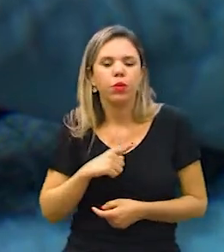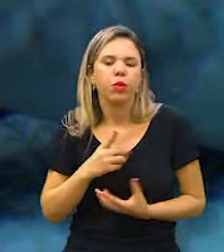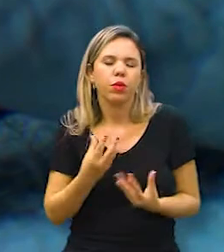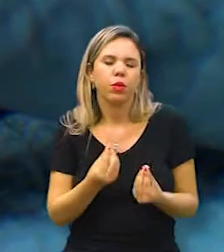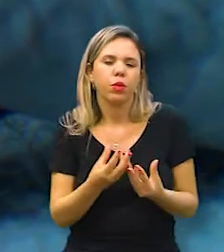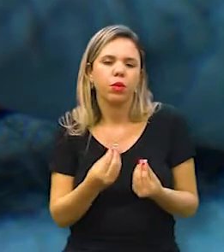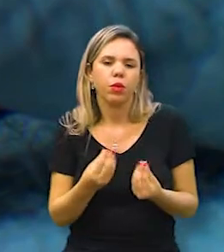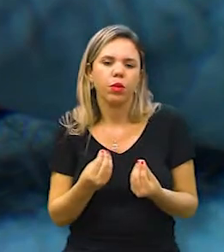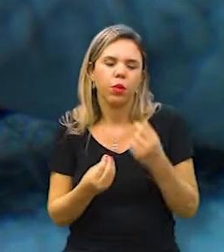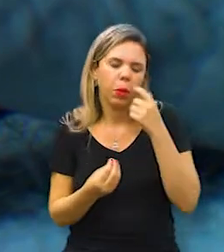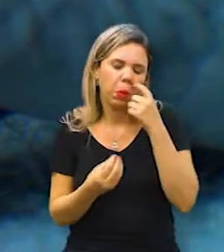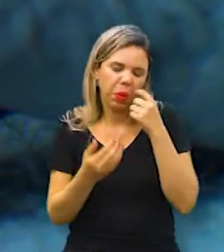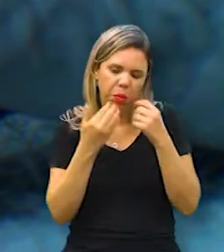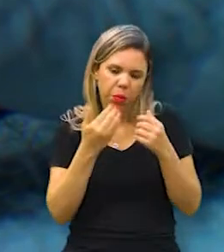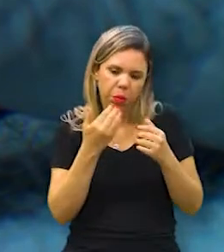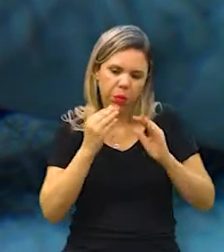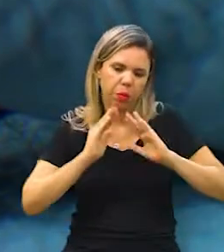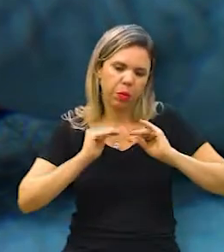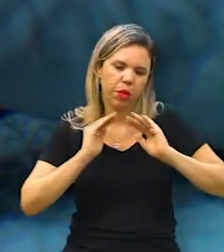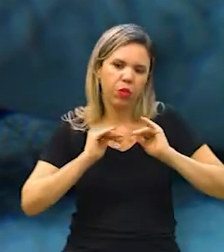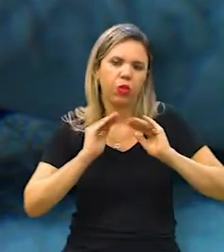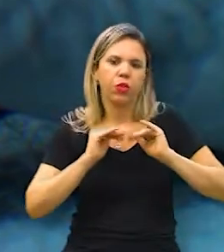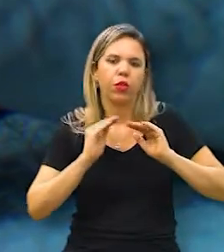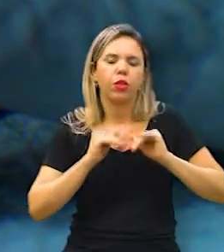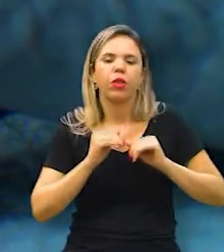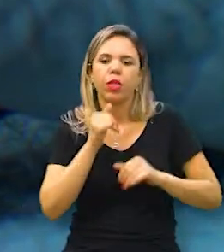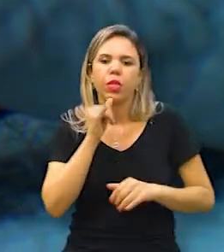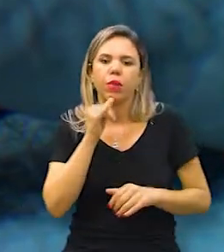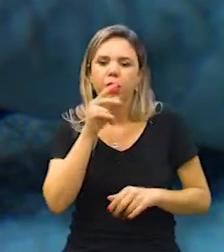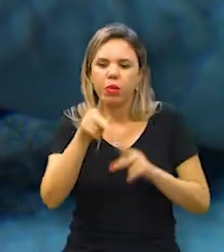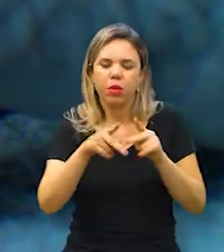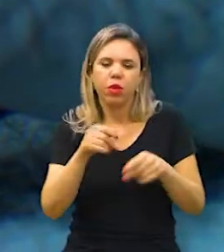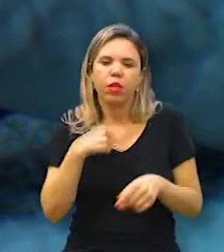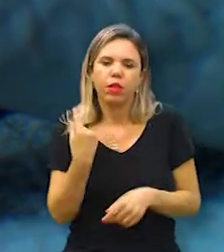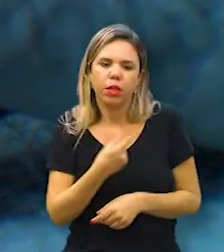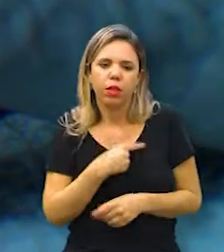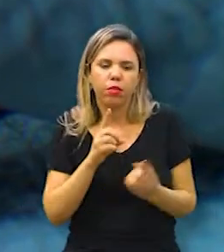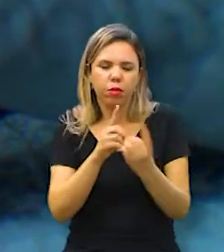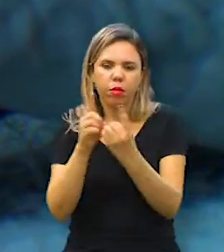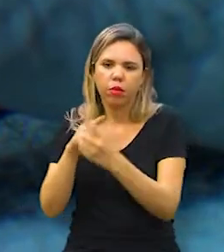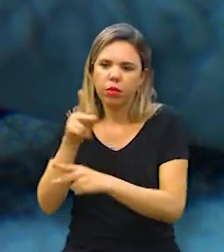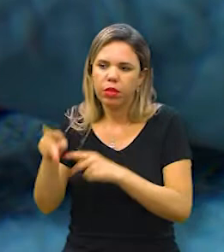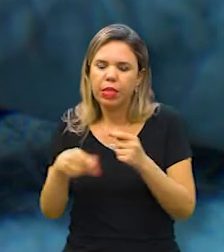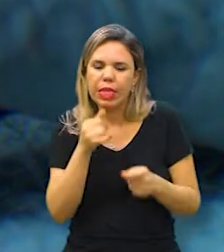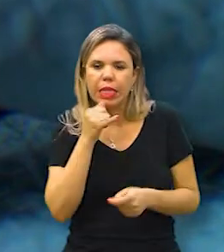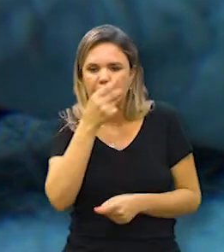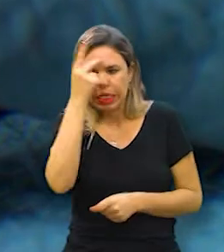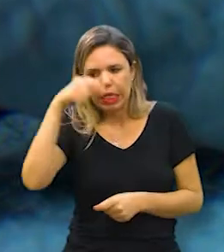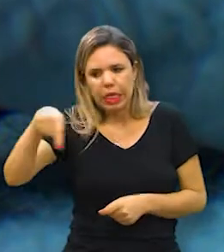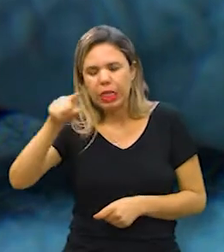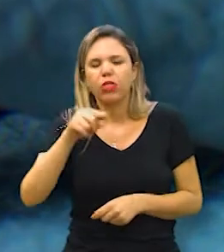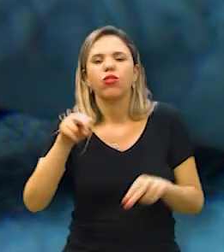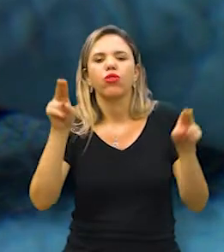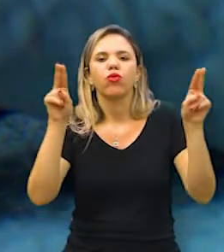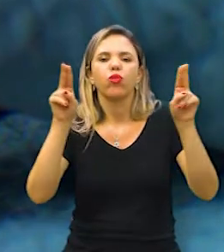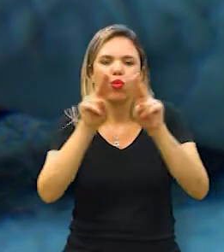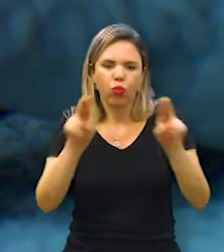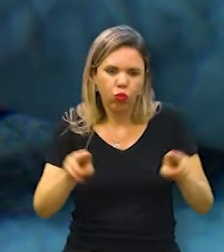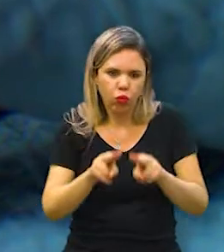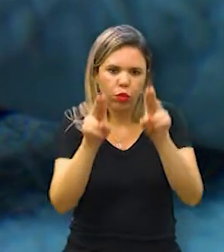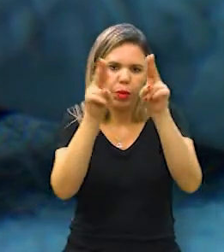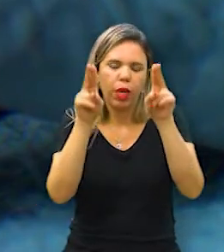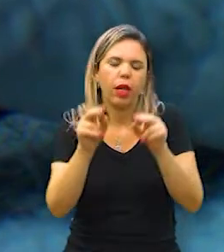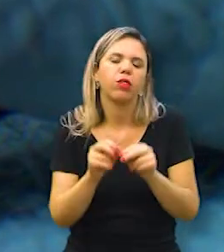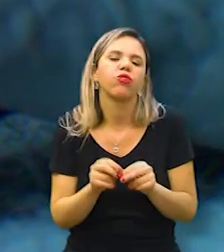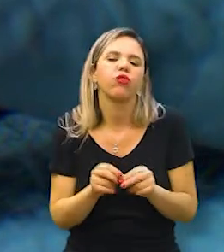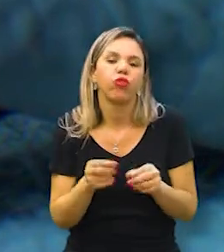muita indicação de liminar. Nós estamos atendendo via Unimed, inclusive